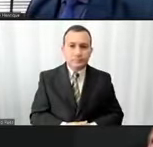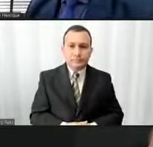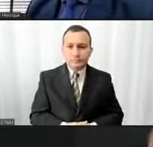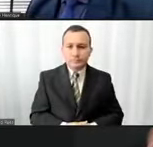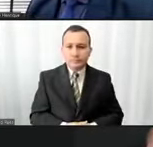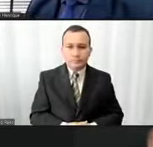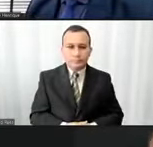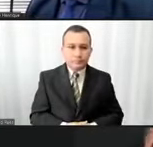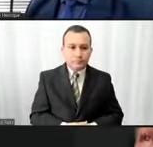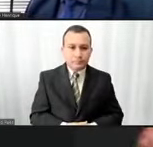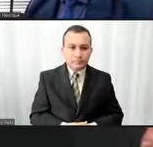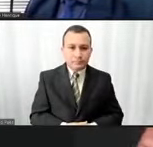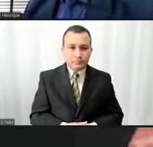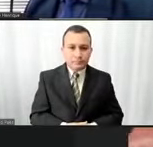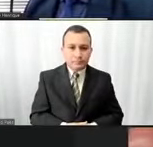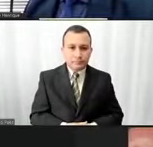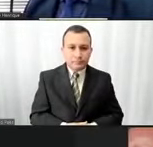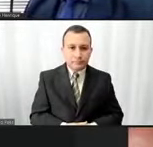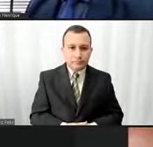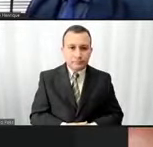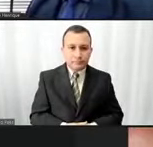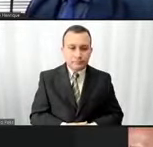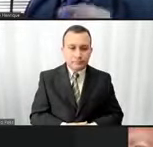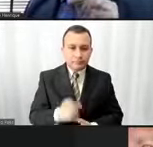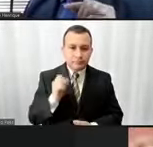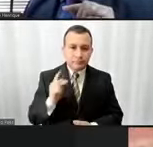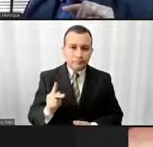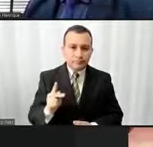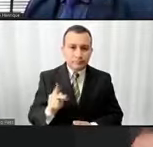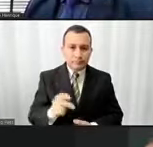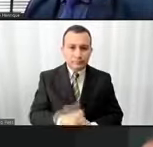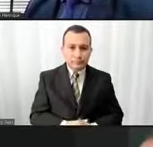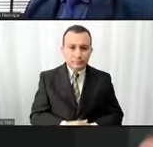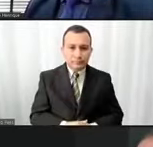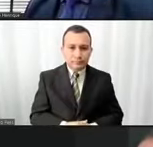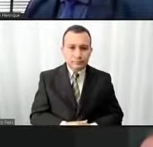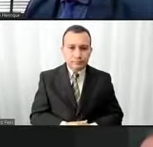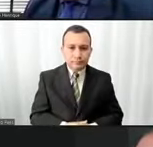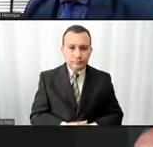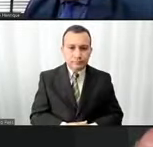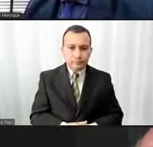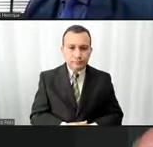Chamada nominal, senhor vereador. Ok. Tem que mudar no regimento, né?